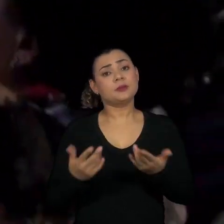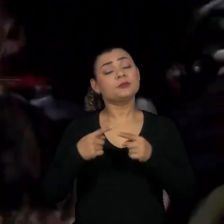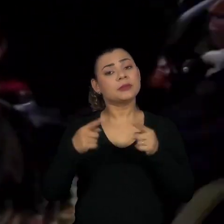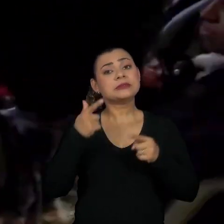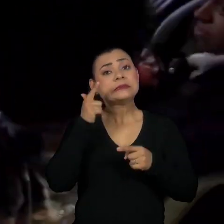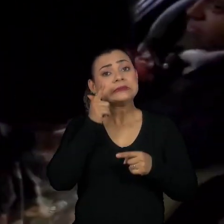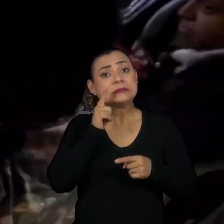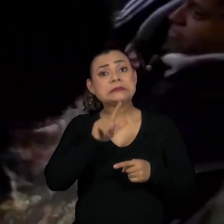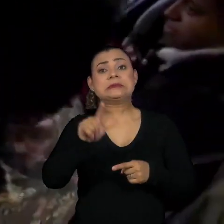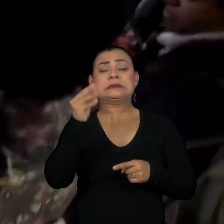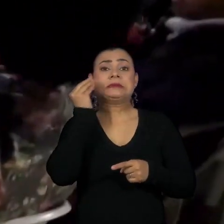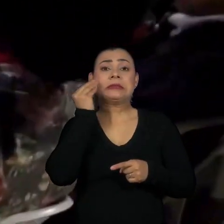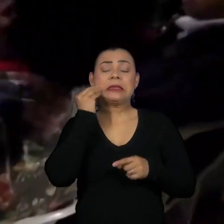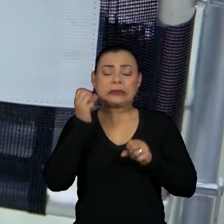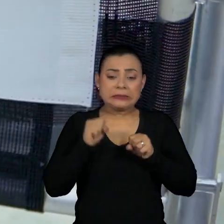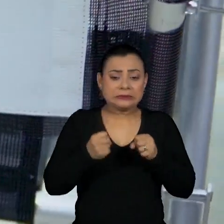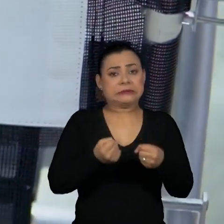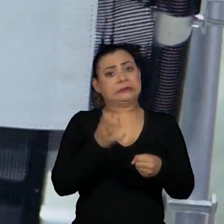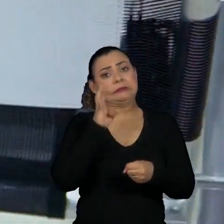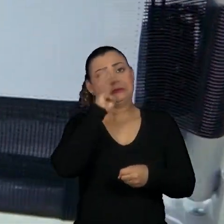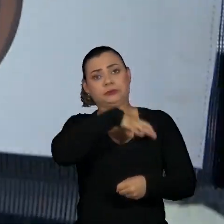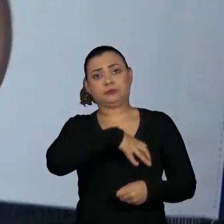superar, né, e levar do jeito que dá.